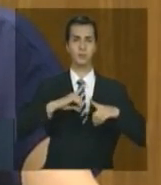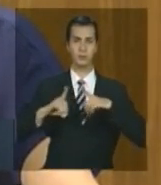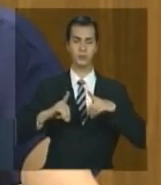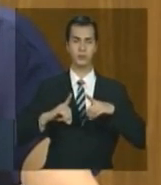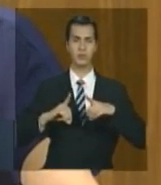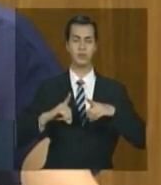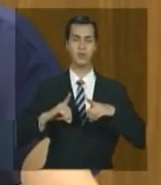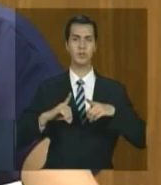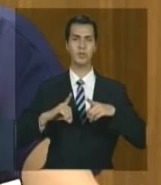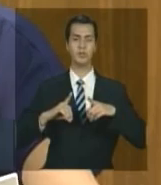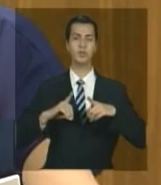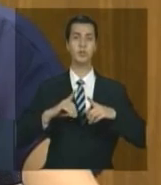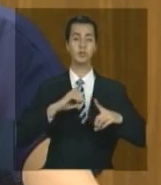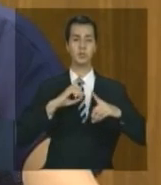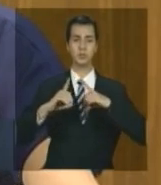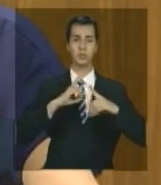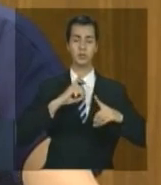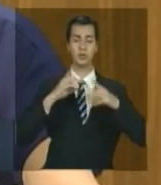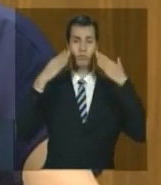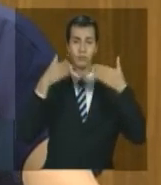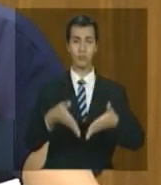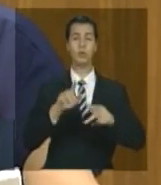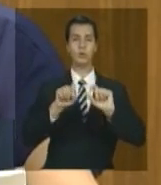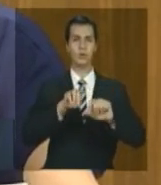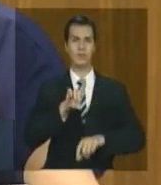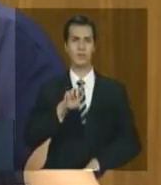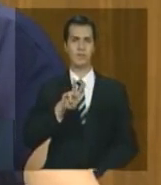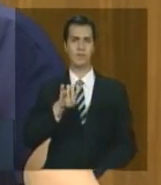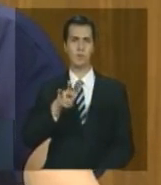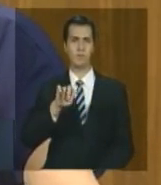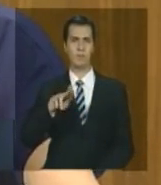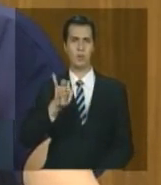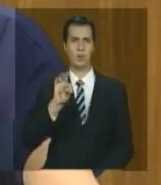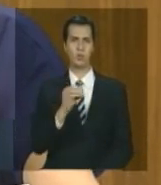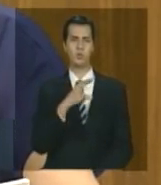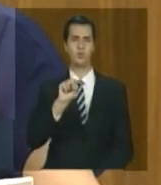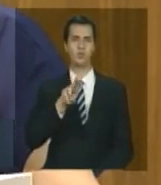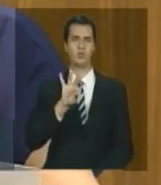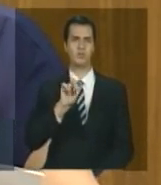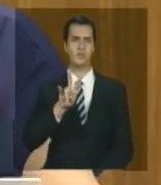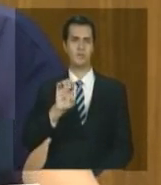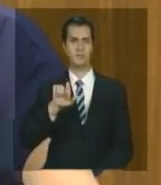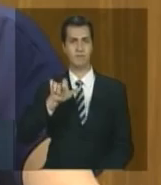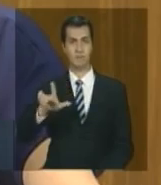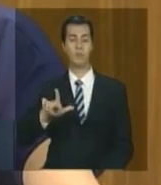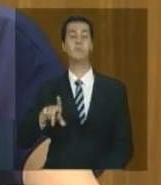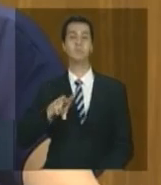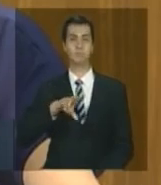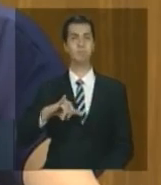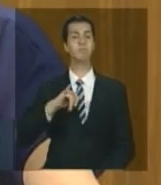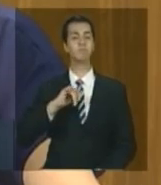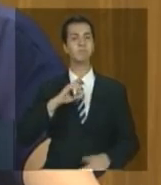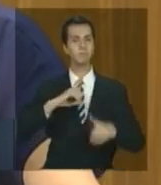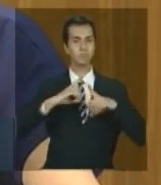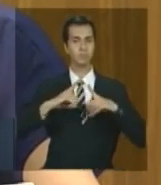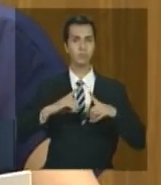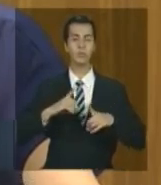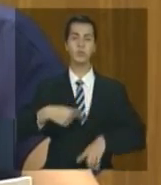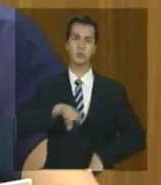terá foco no desenvolvimento sustentável. E aqui, certamente, nós falaremos